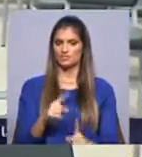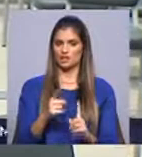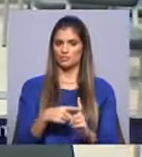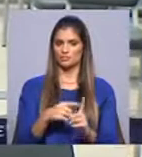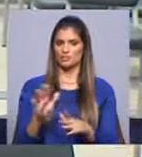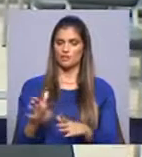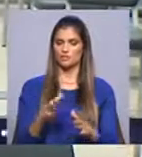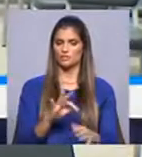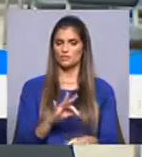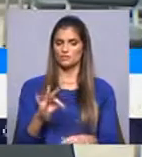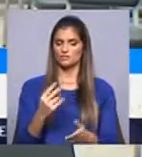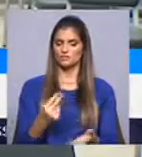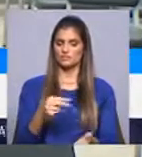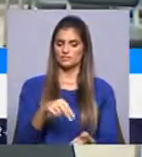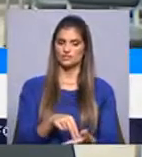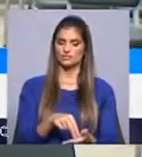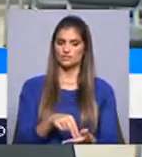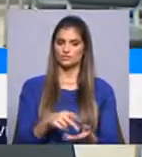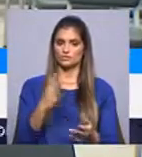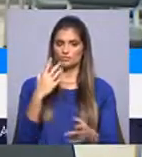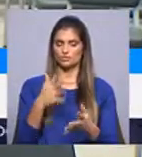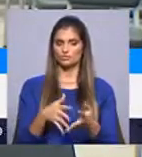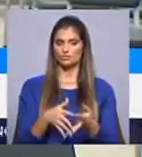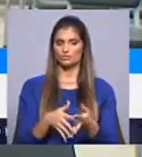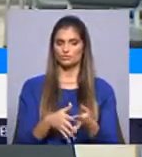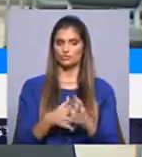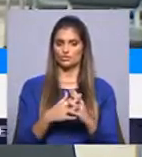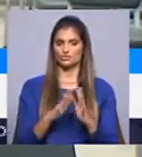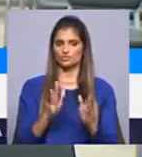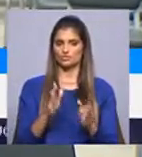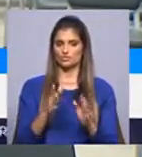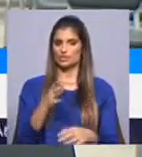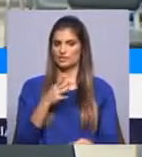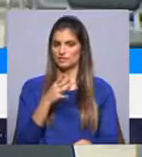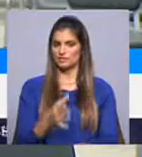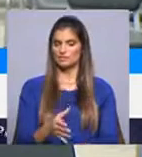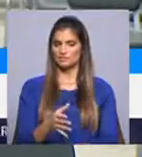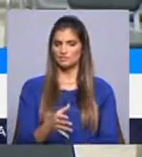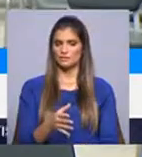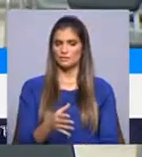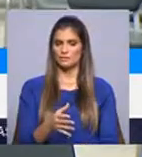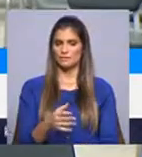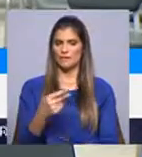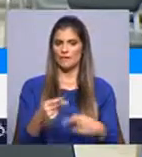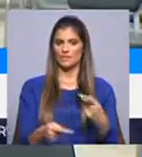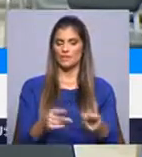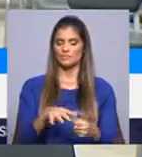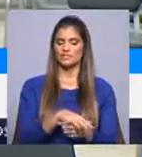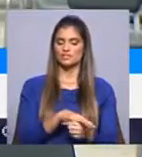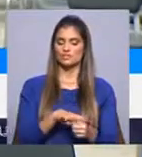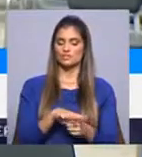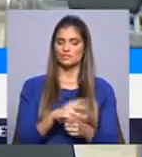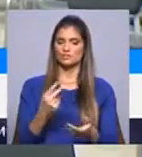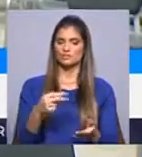de 400 presenças e do número de estruturas que já referiu, em que analisámos a situação